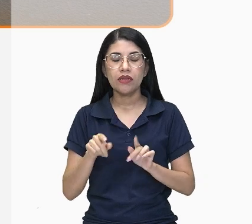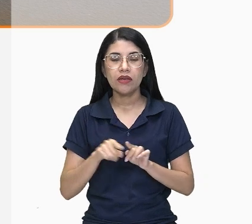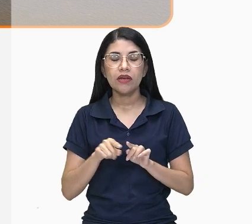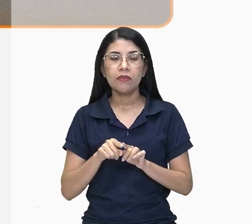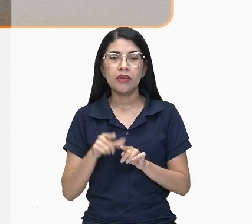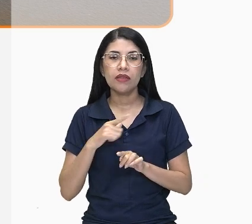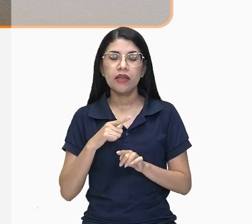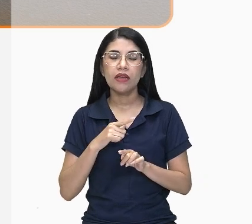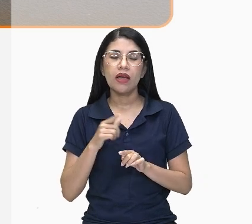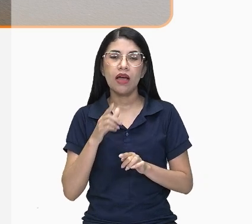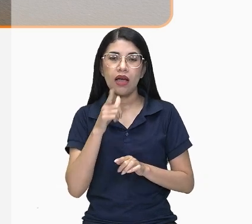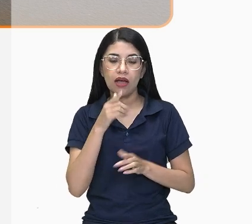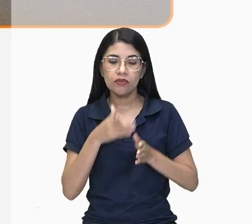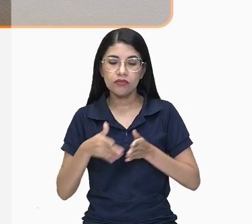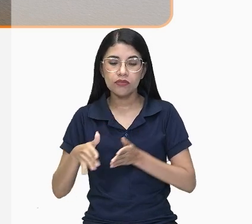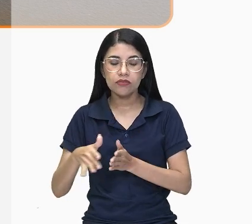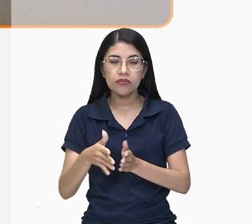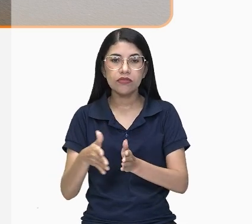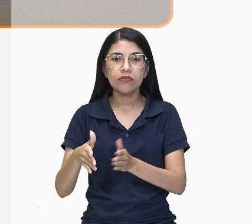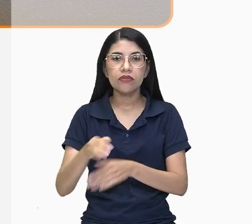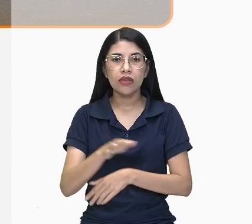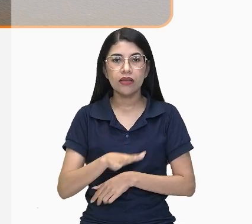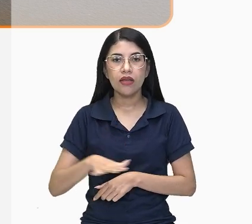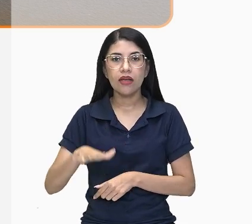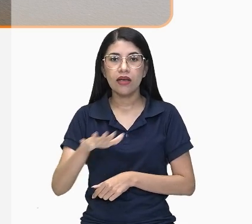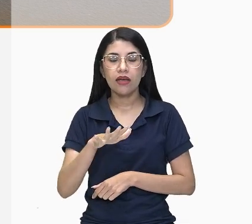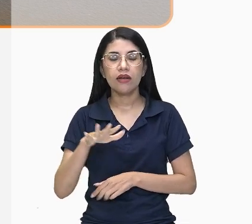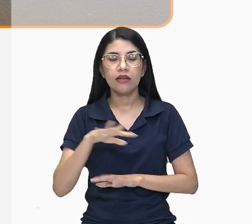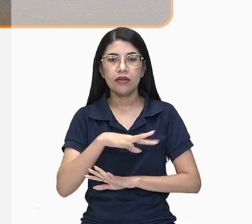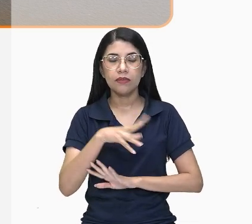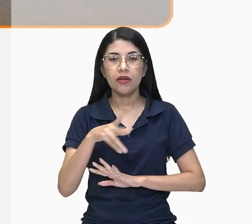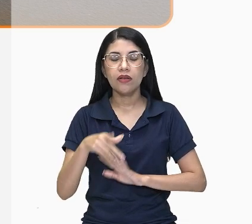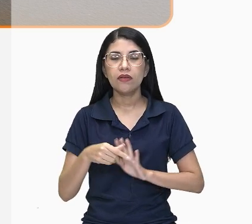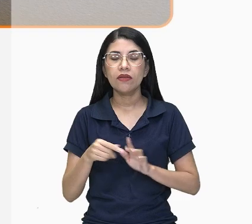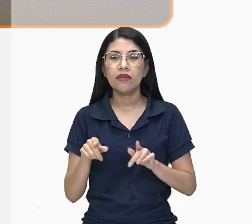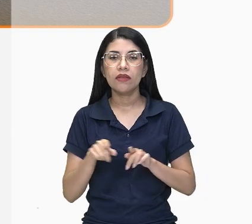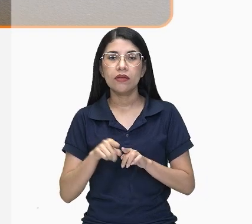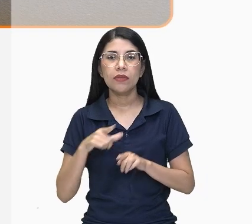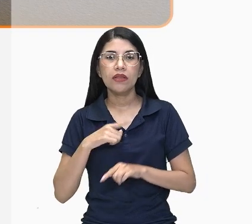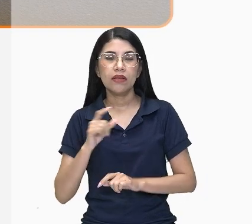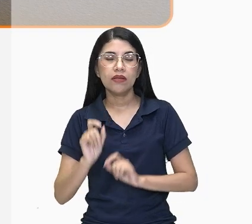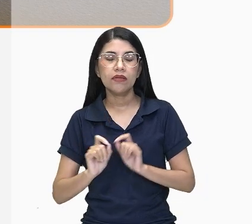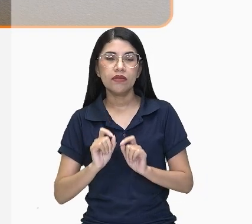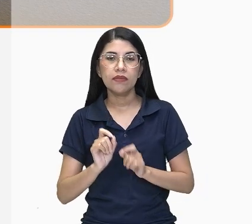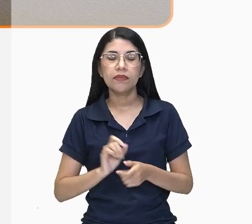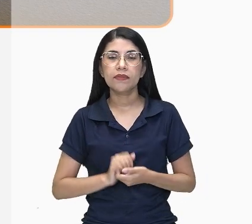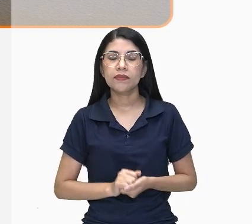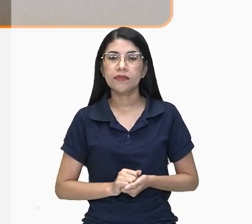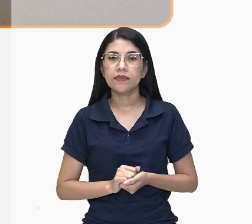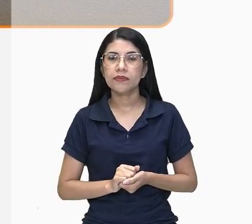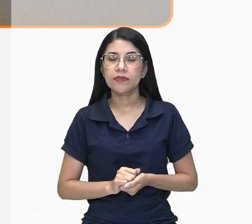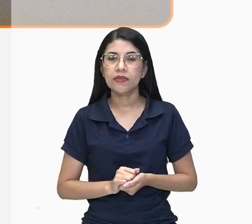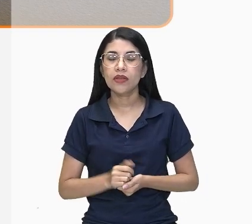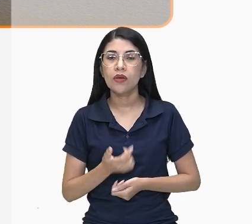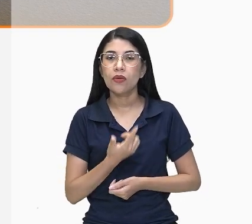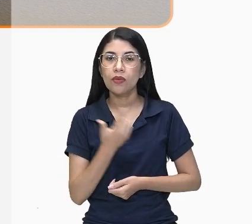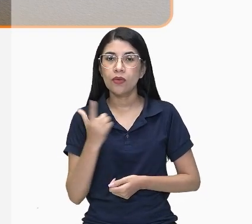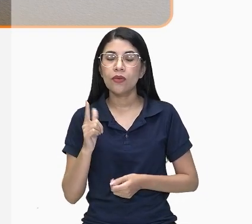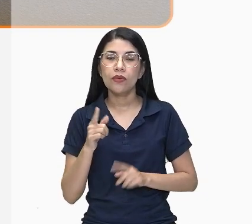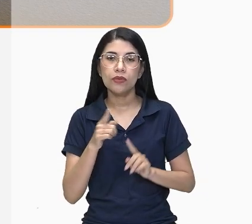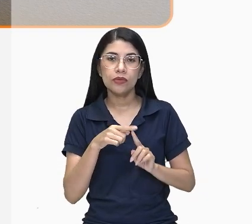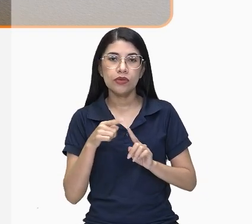de água, na nossa região, nós temos também a contribuição de outras